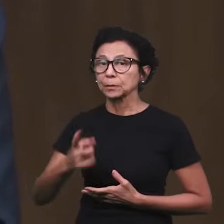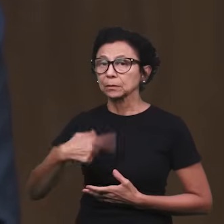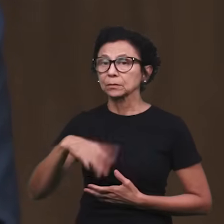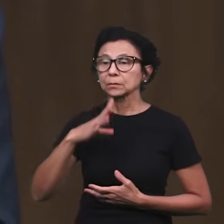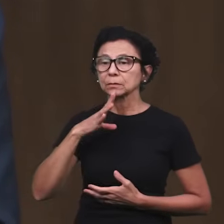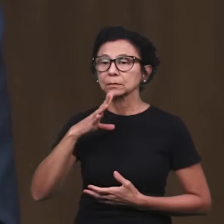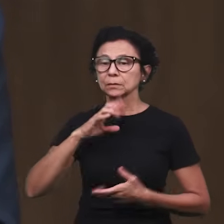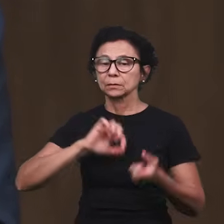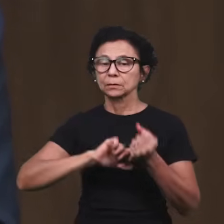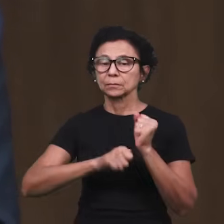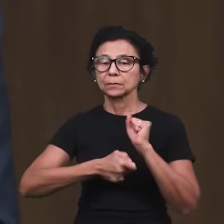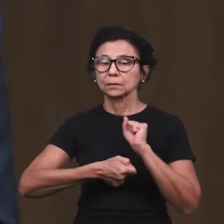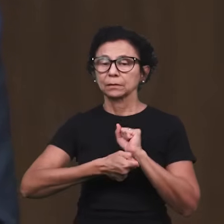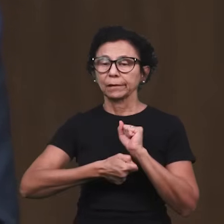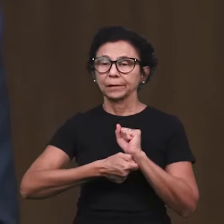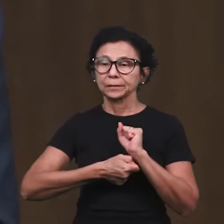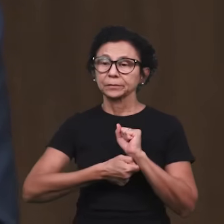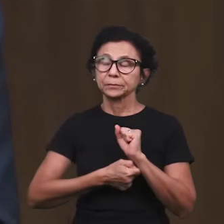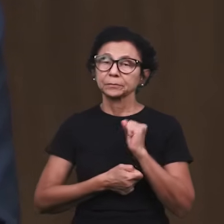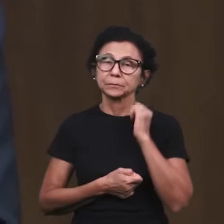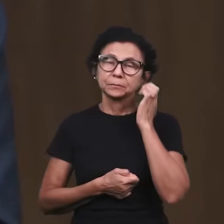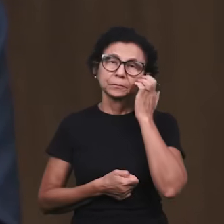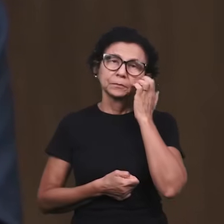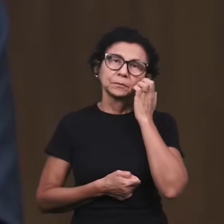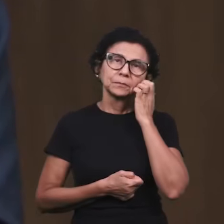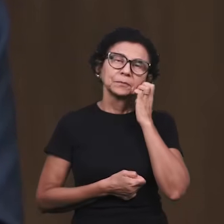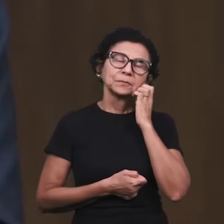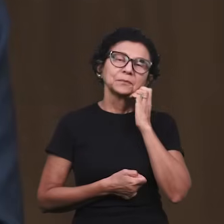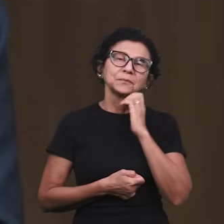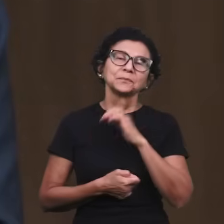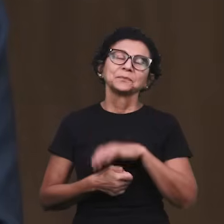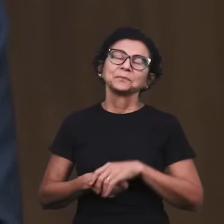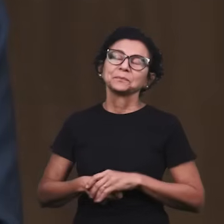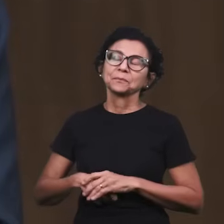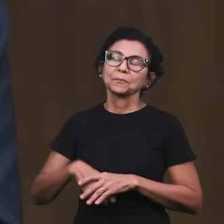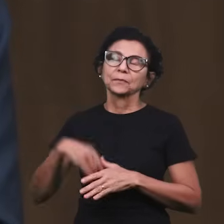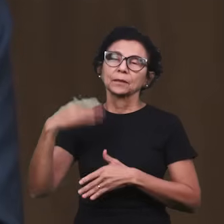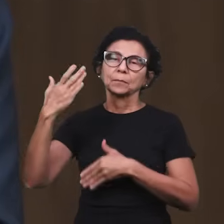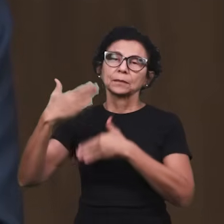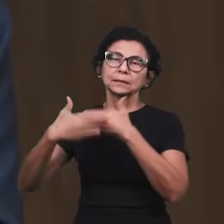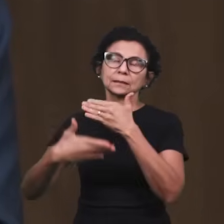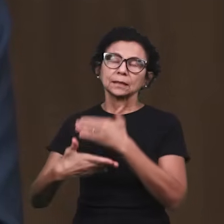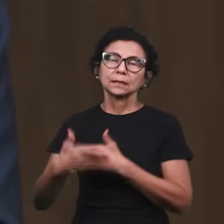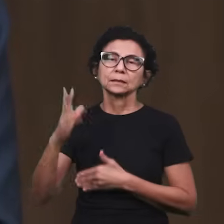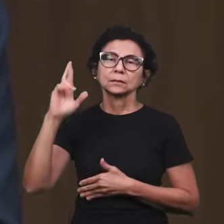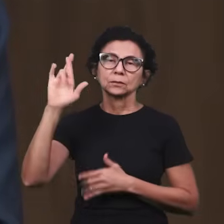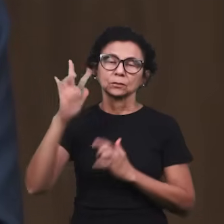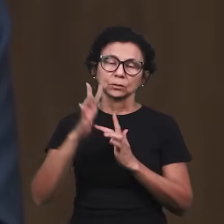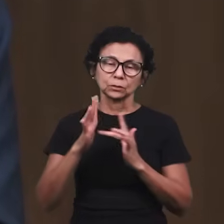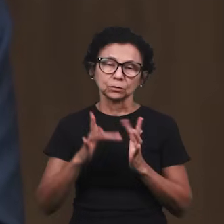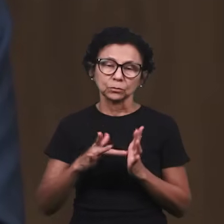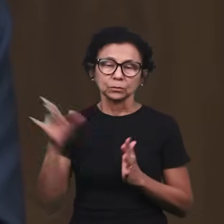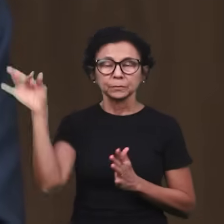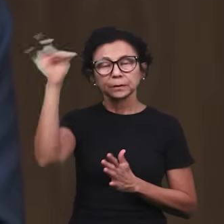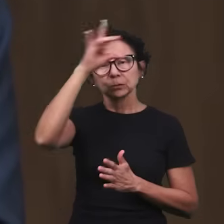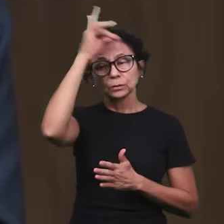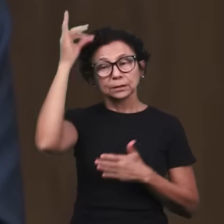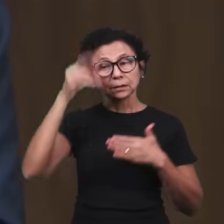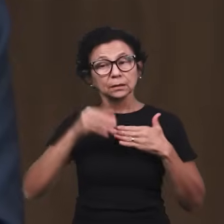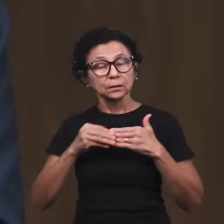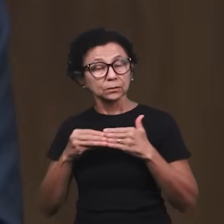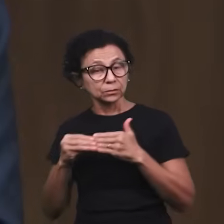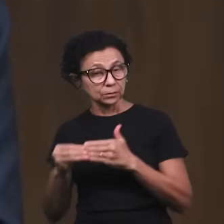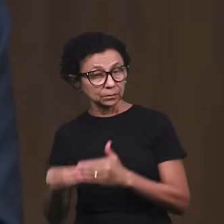do casamento. Glória a Deus. O mistério é esse, é ter a presença do Senhor, a direção do Espírito, fazer as